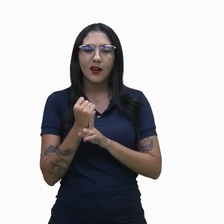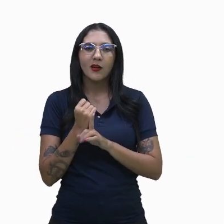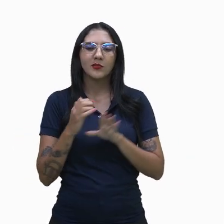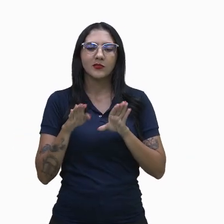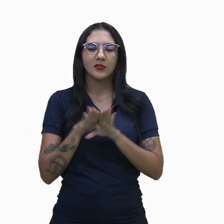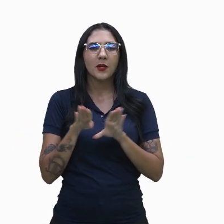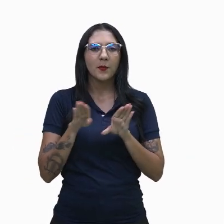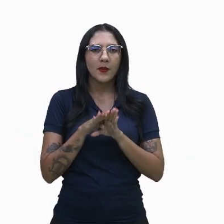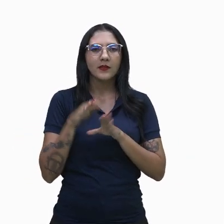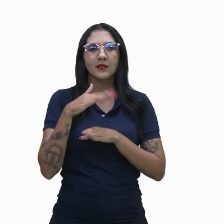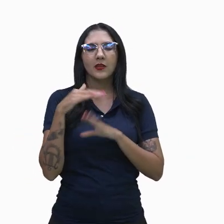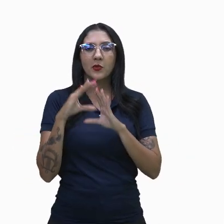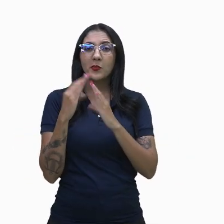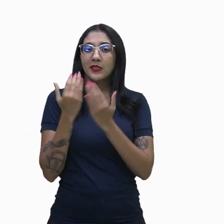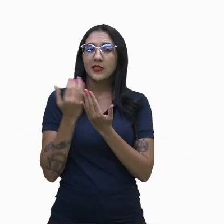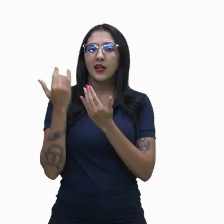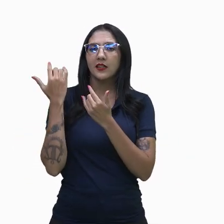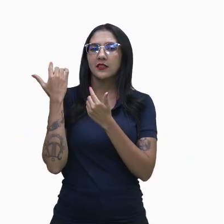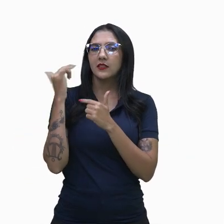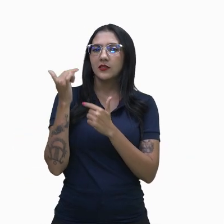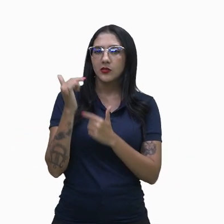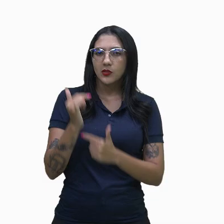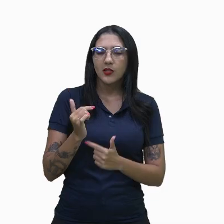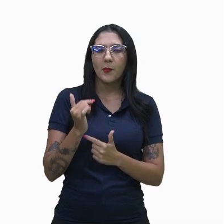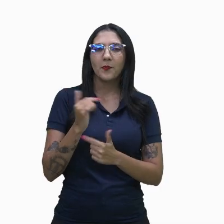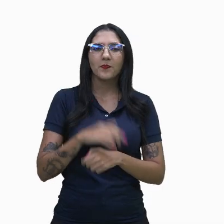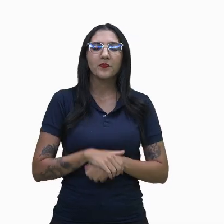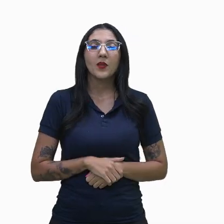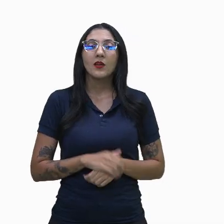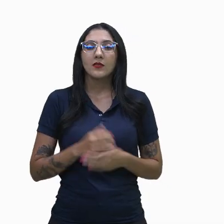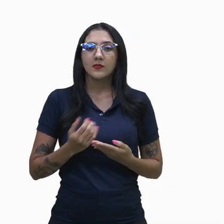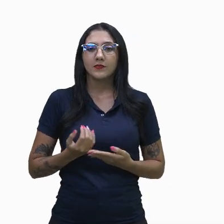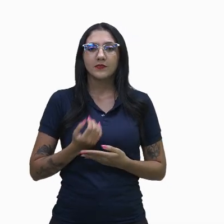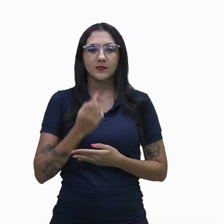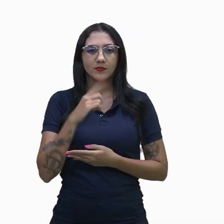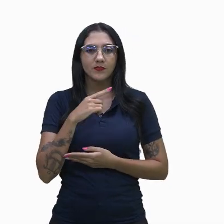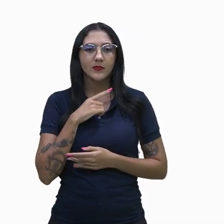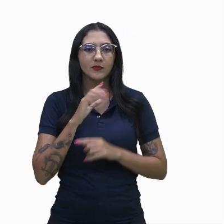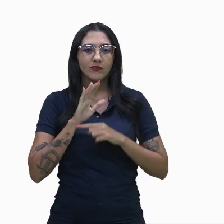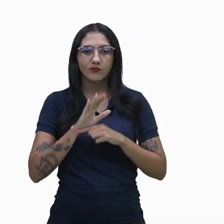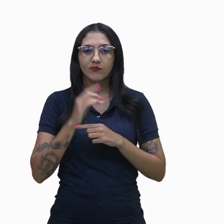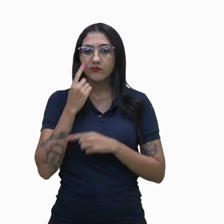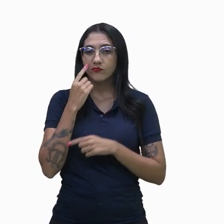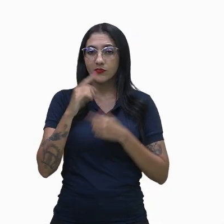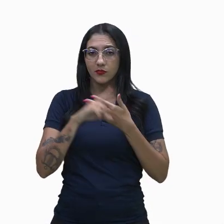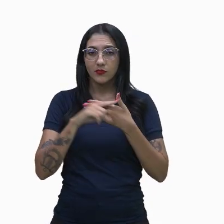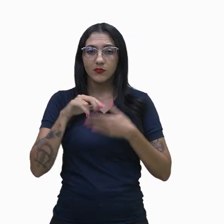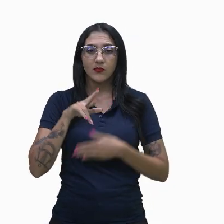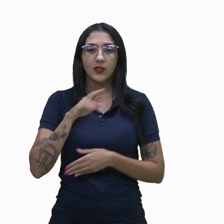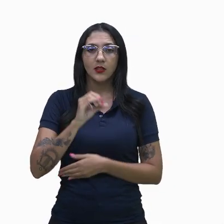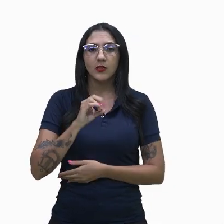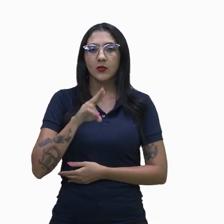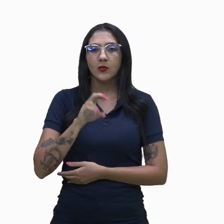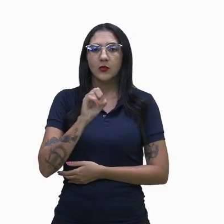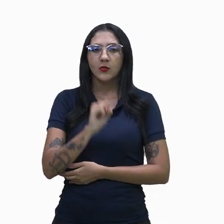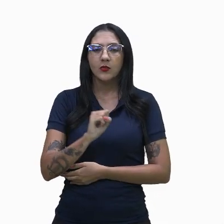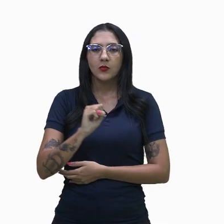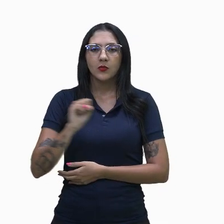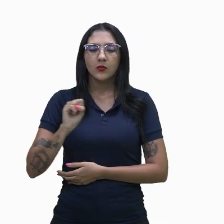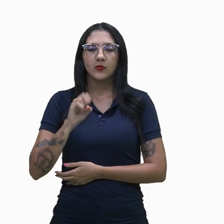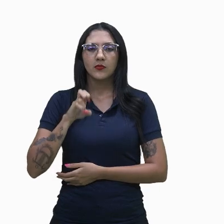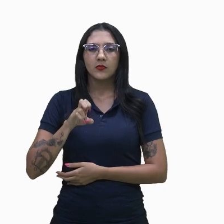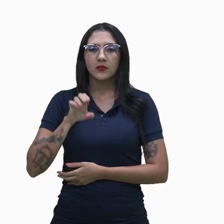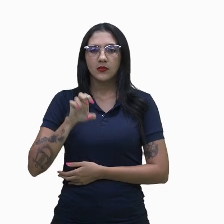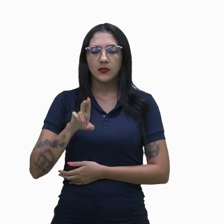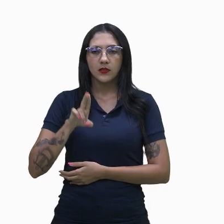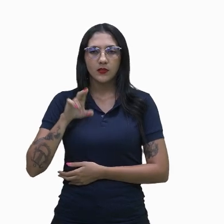de comunidades tradicionais. Exatamente. Então isso aí vai ser o Rousseau, né, também um outro pensador, também